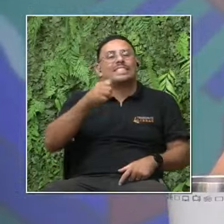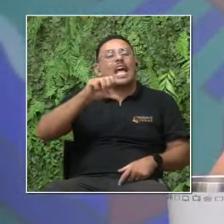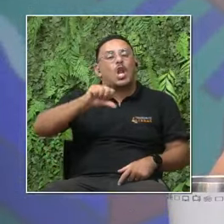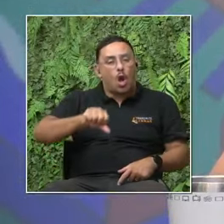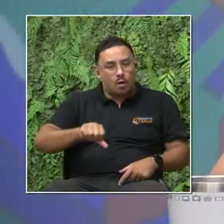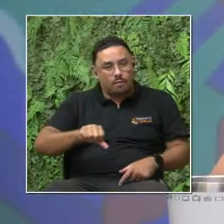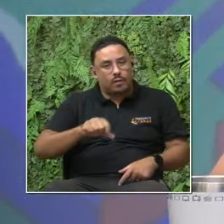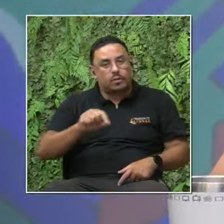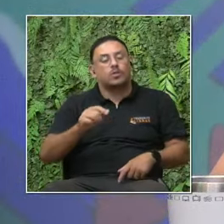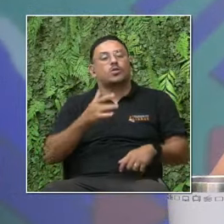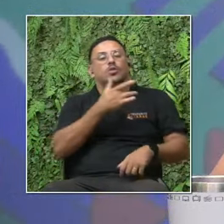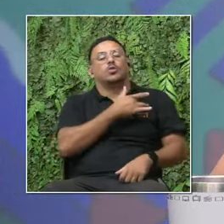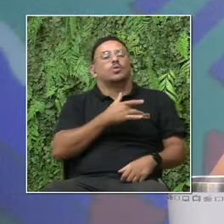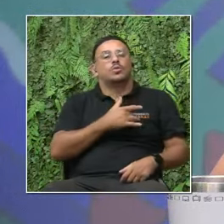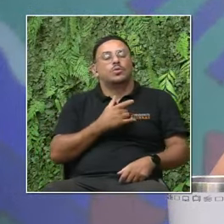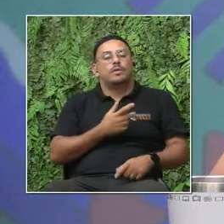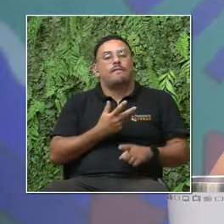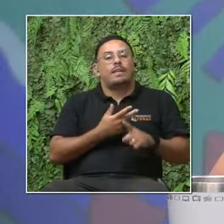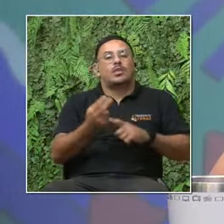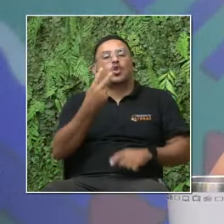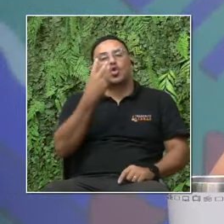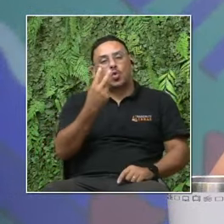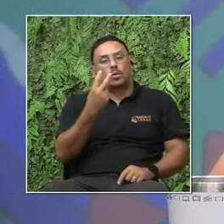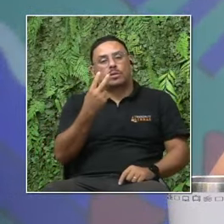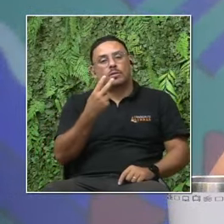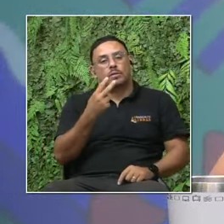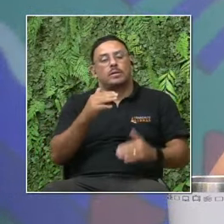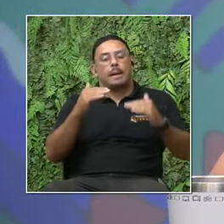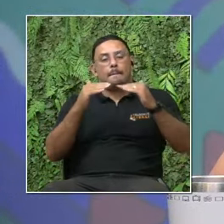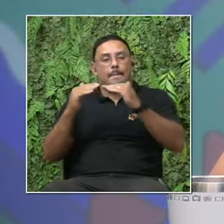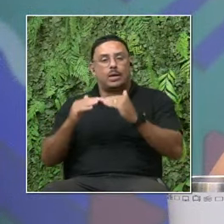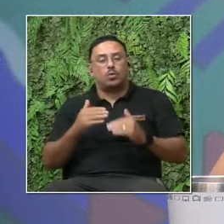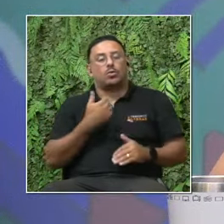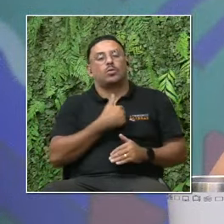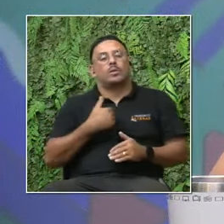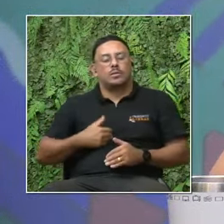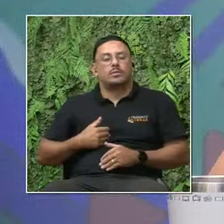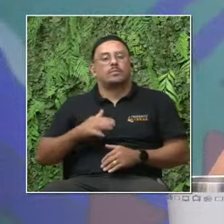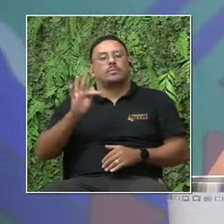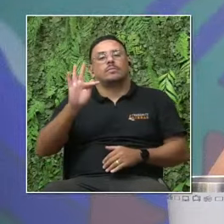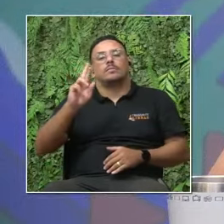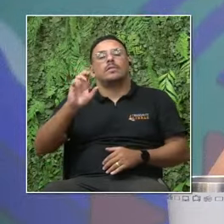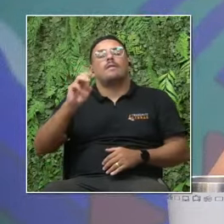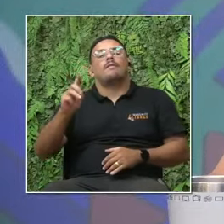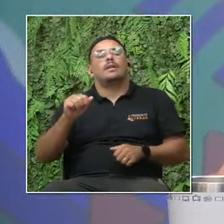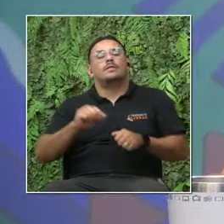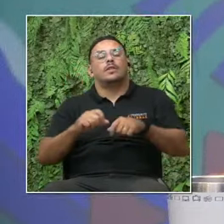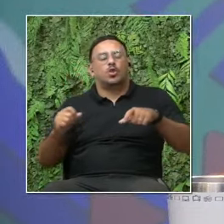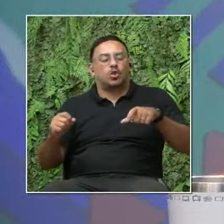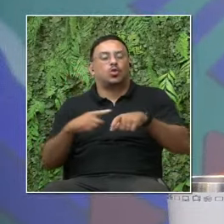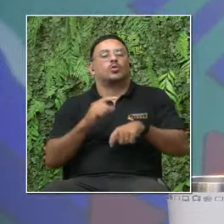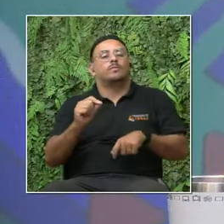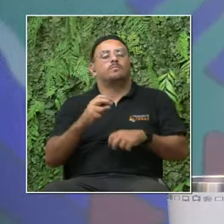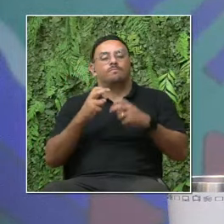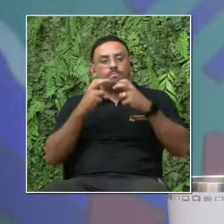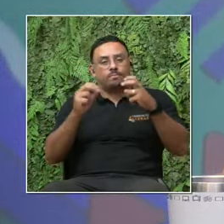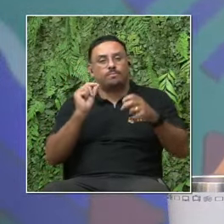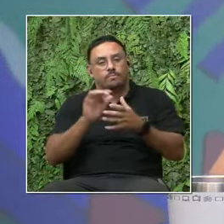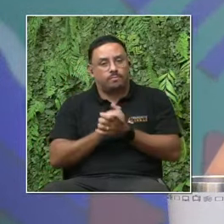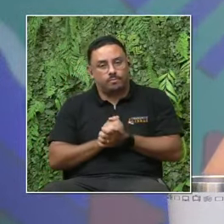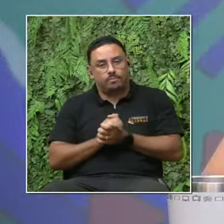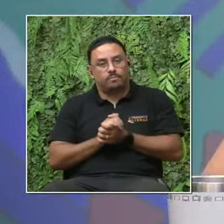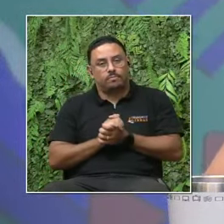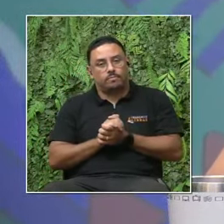tá o Cruzeiro foi bicampeão empatando com o Atlético na independência e o Fred fez o gol a narração é dele